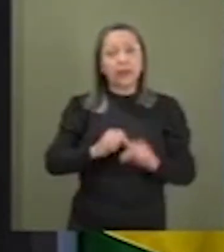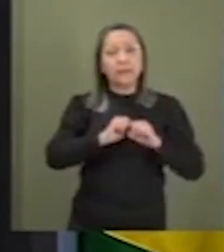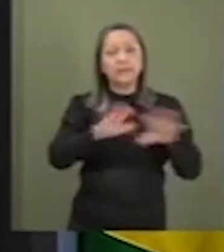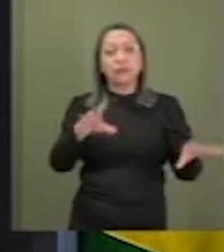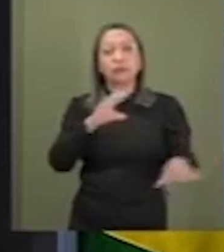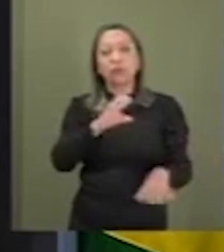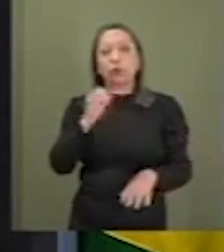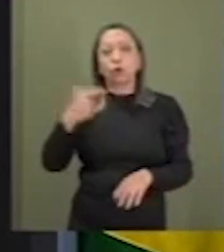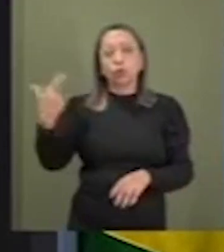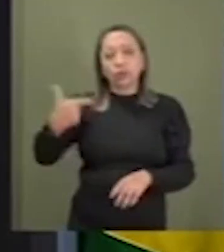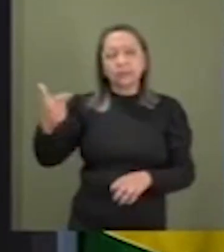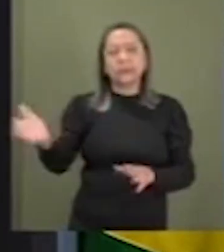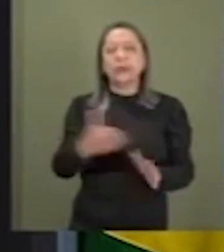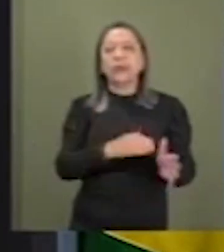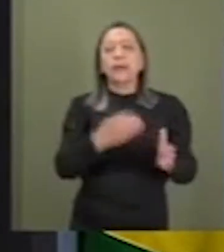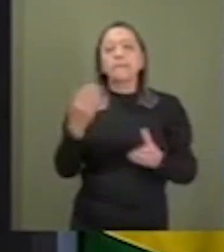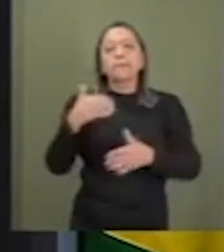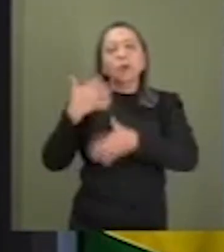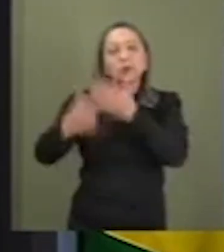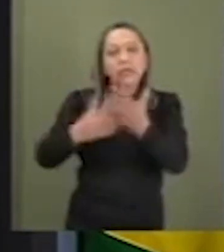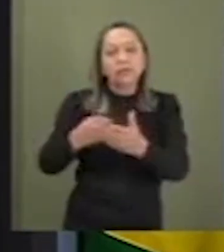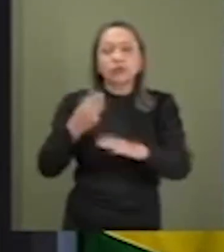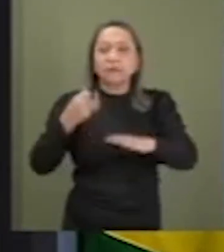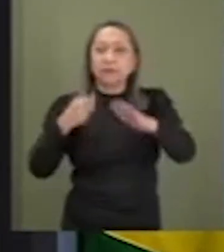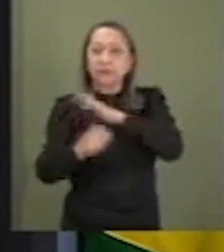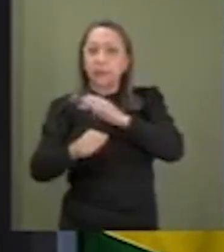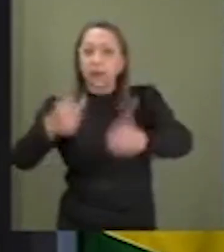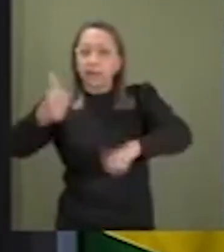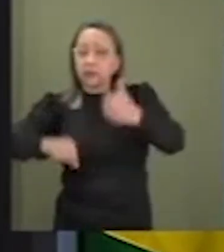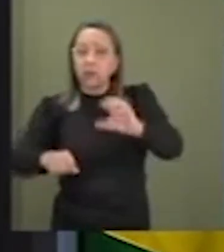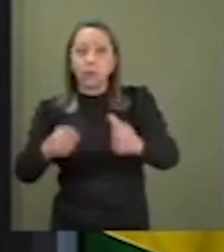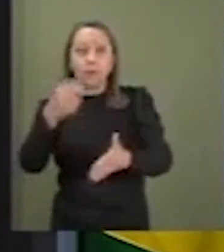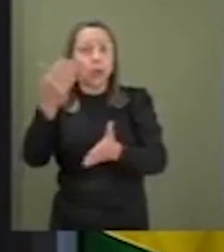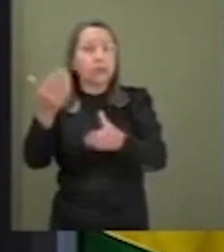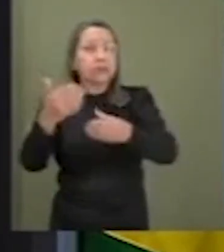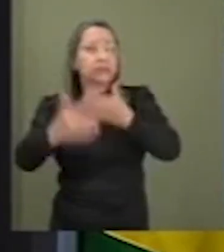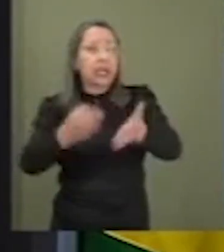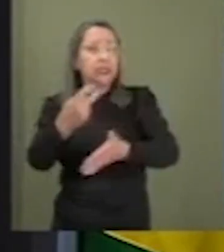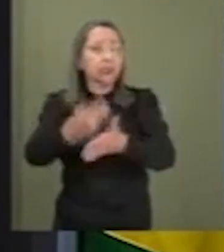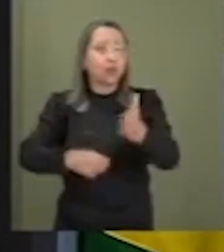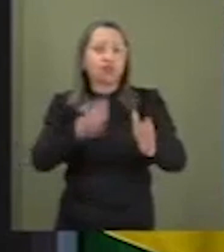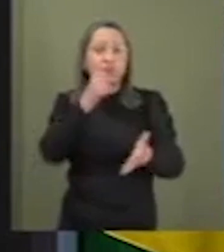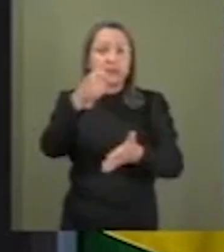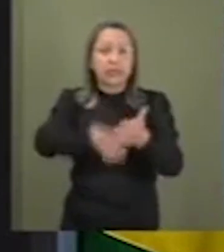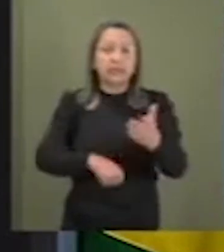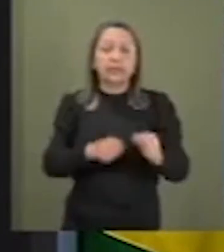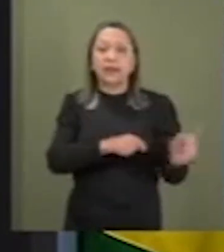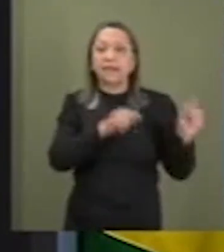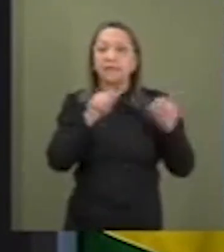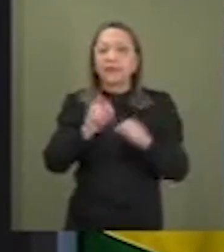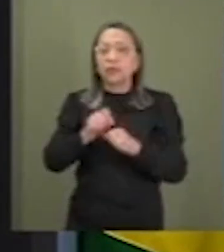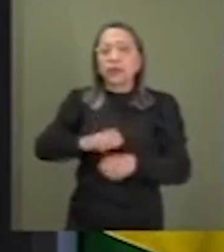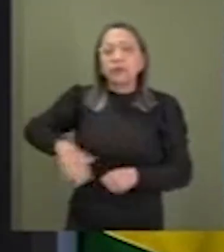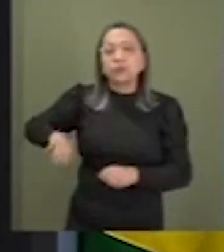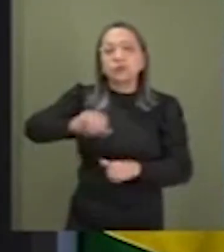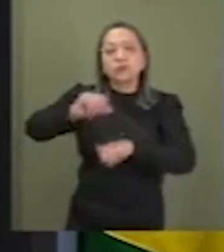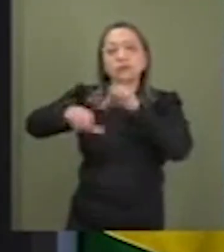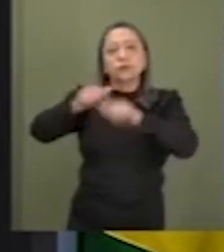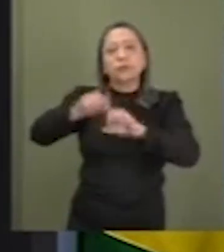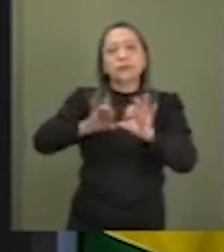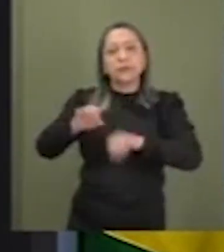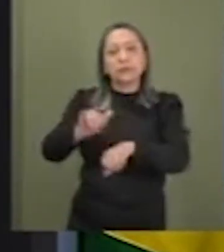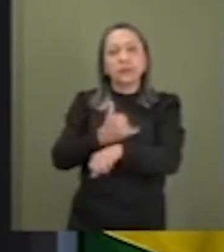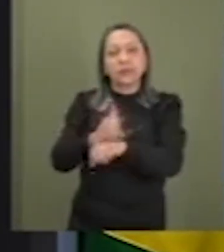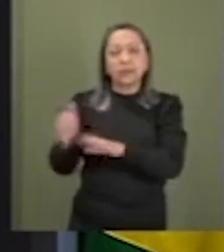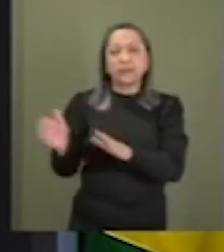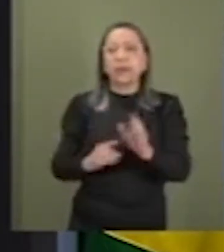Reavaliação dos processos de desinvestimentos não assinados a ser realizada no âmbito dos ajustes do planejamento estratégico.